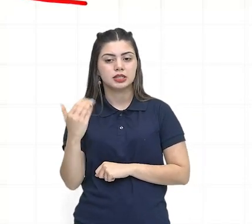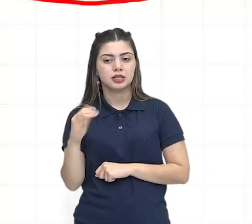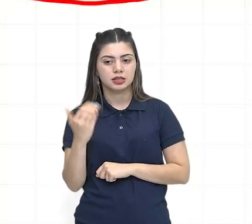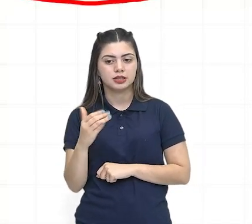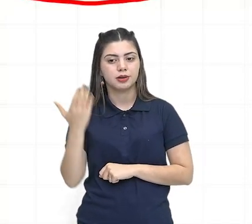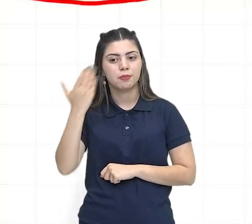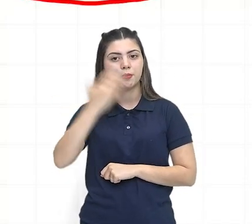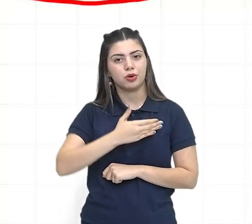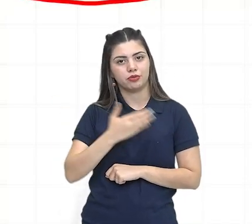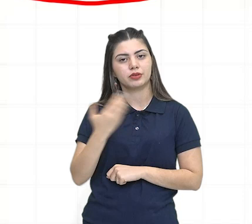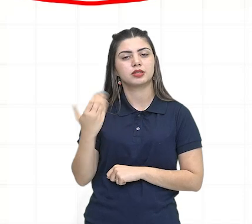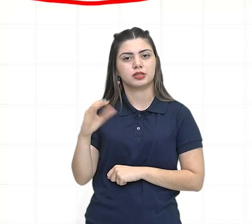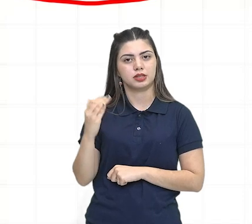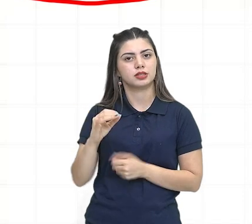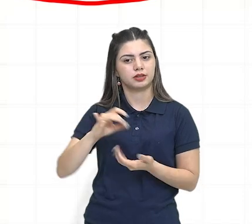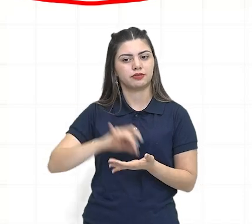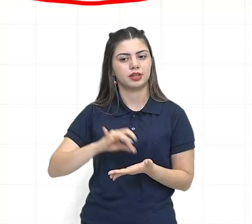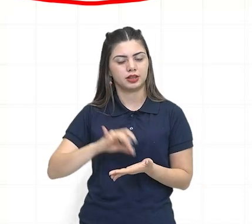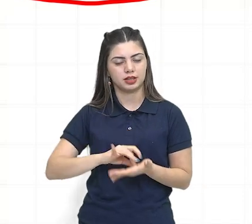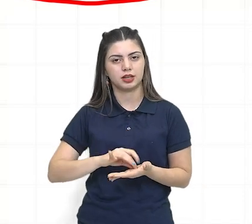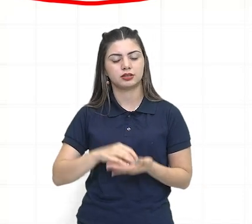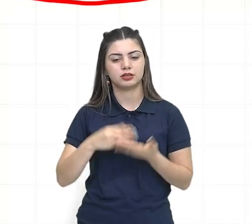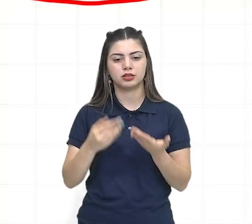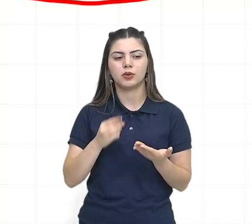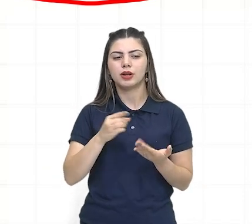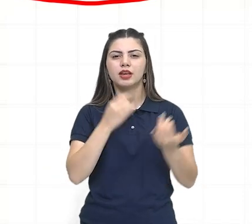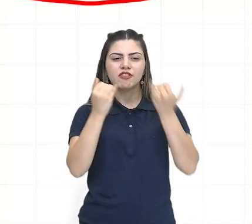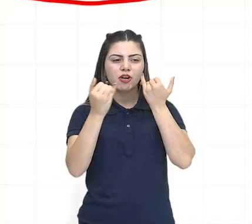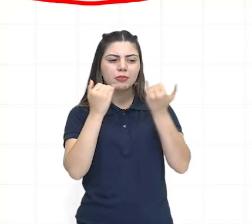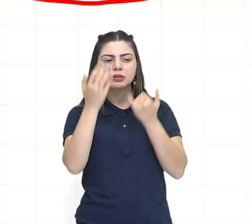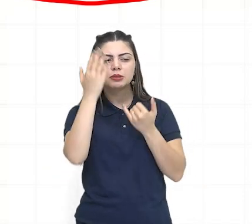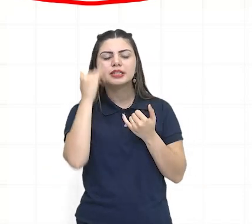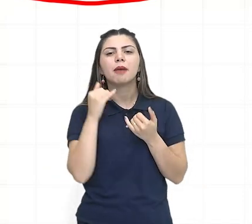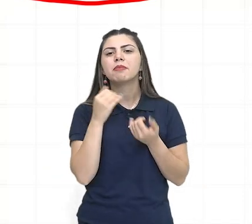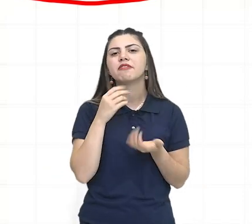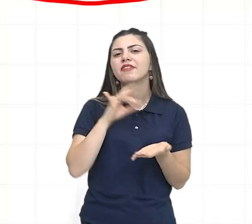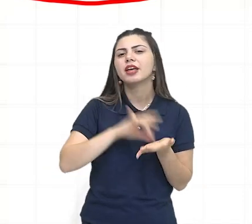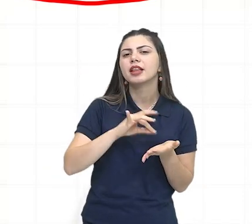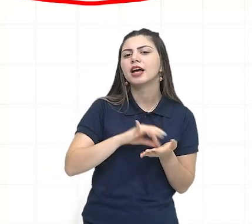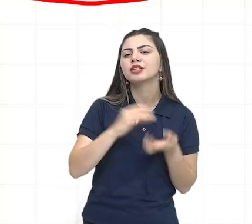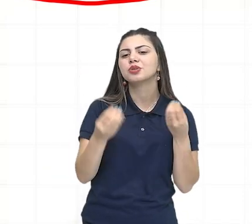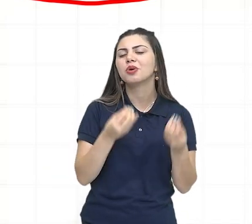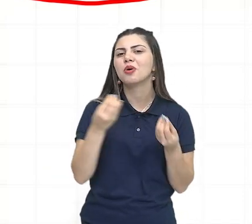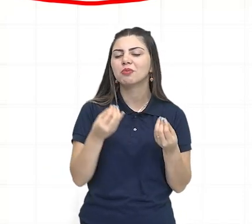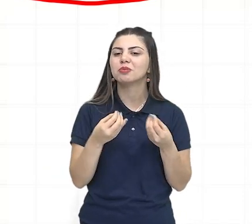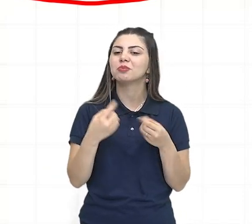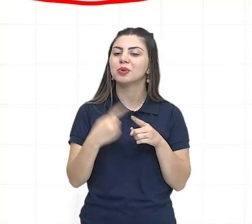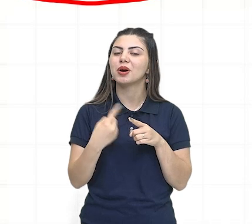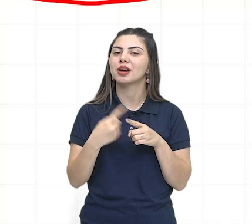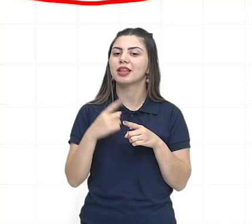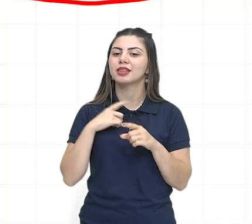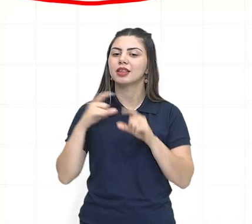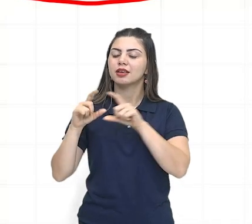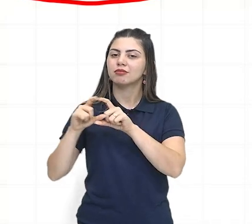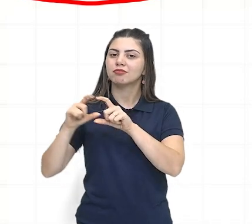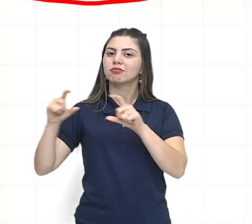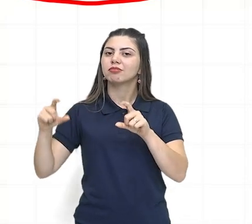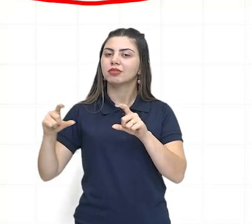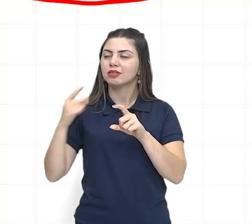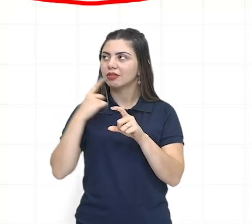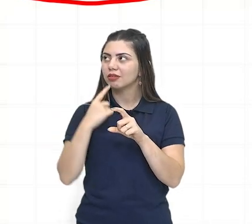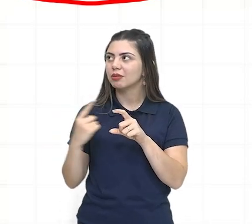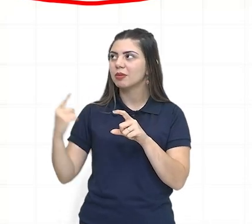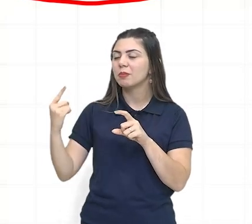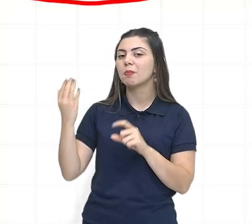que vai me dizer aqui a fidelidade dessas informações, né? A idoneidade, o quanto isso daqui é